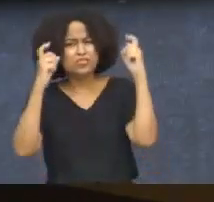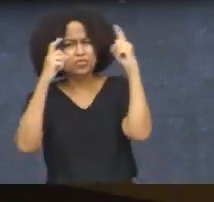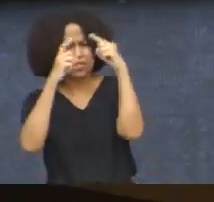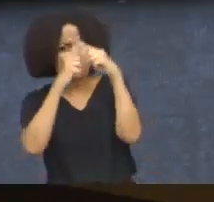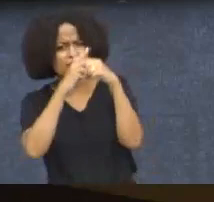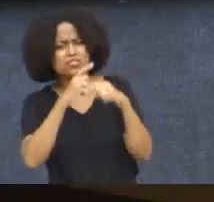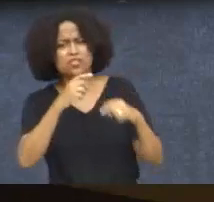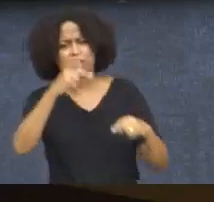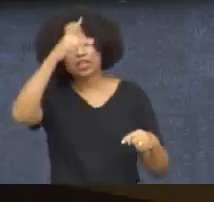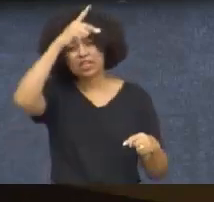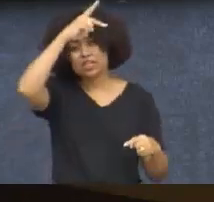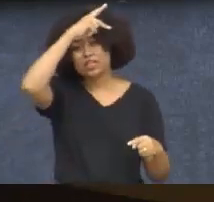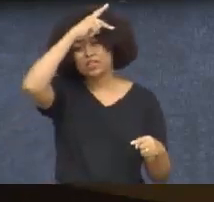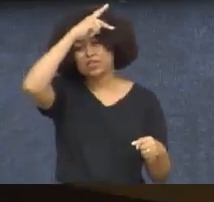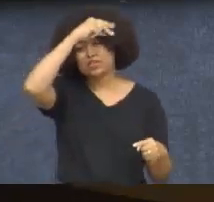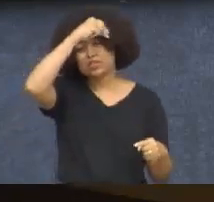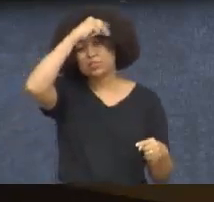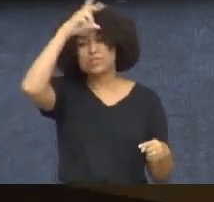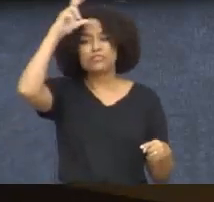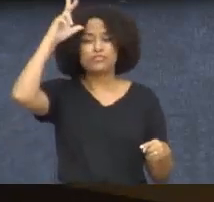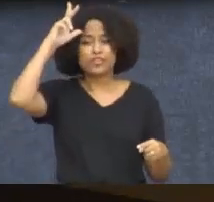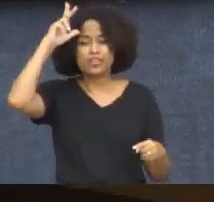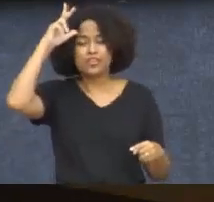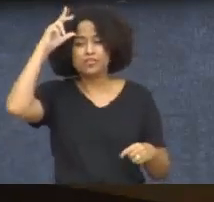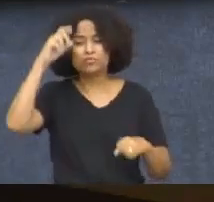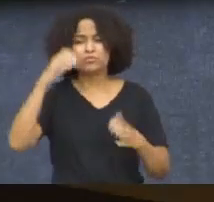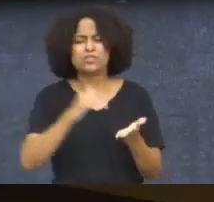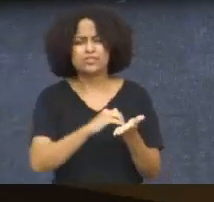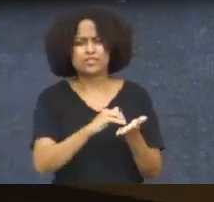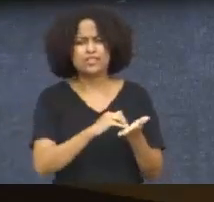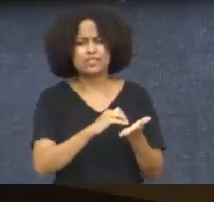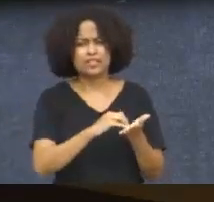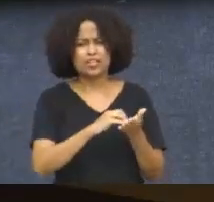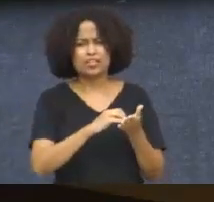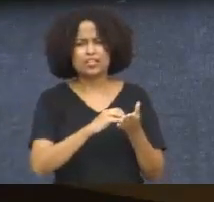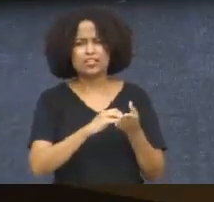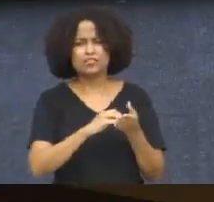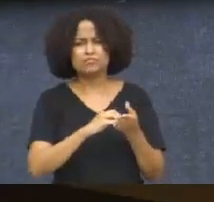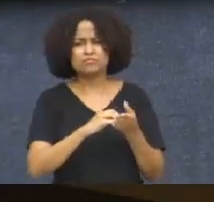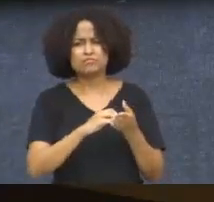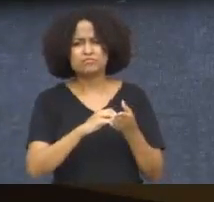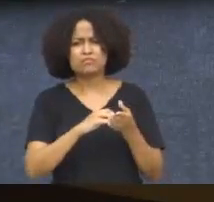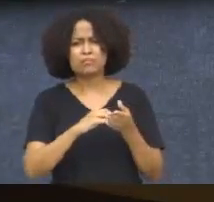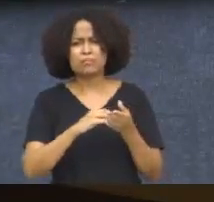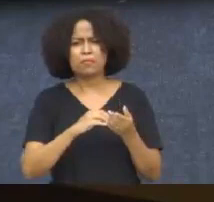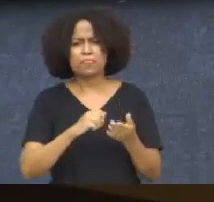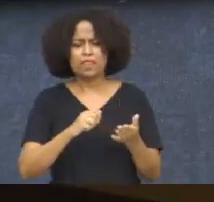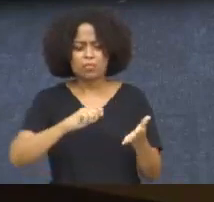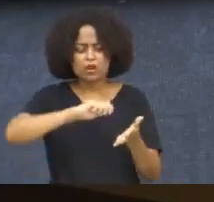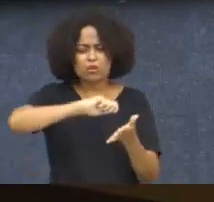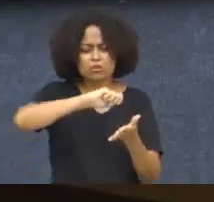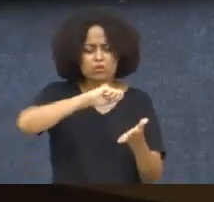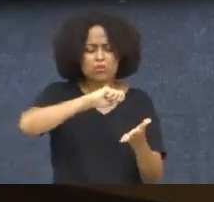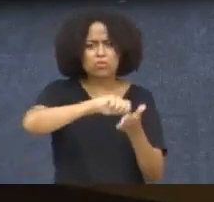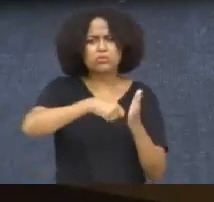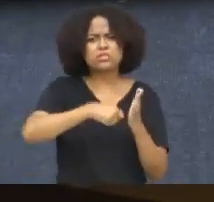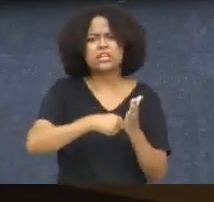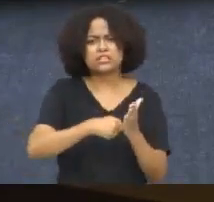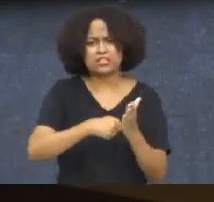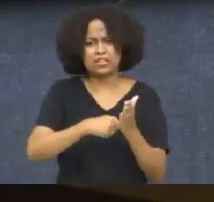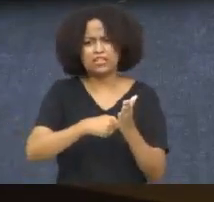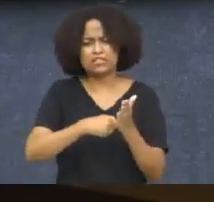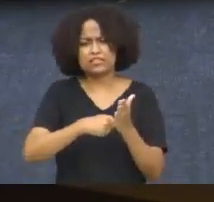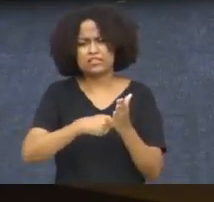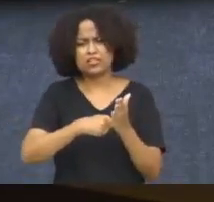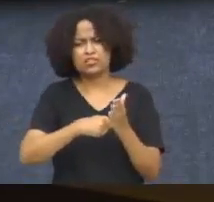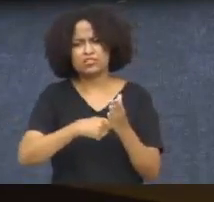têm de repor esse quadro da falta dos médicos e tem lutado constantemente para cobrir a falta